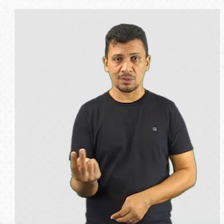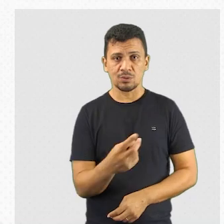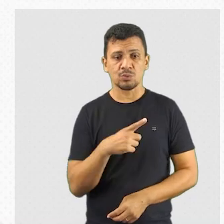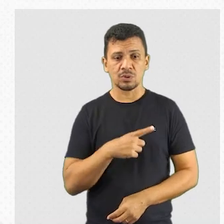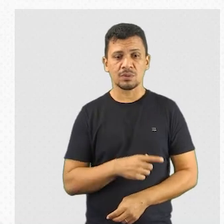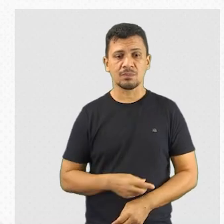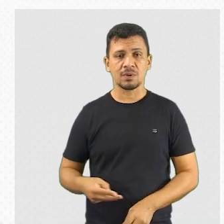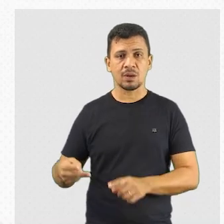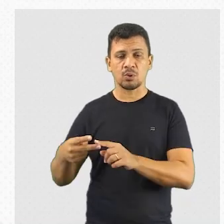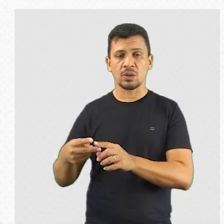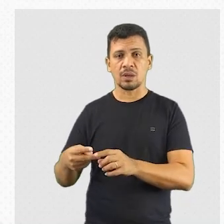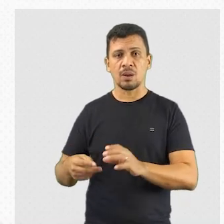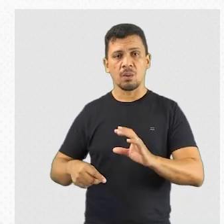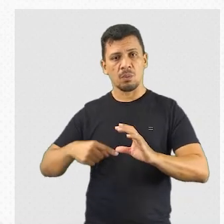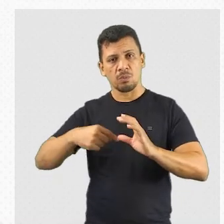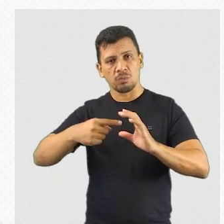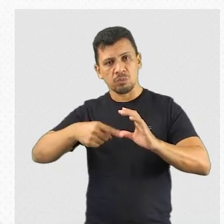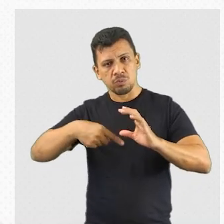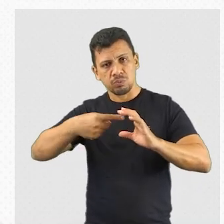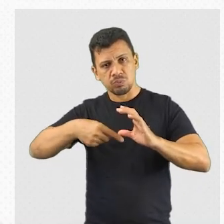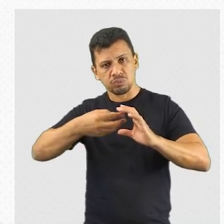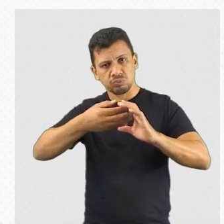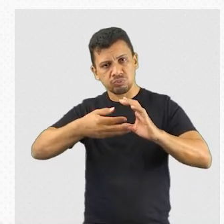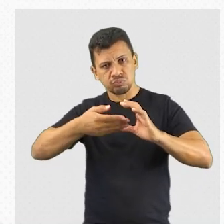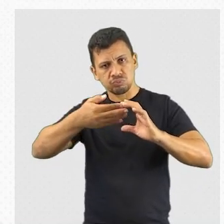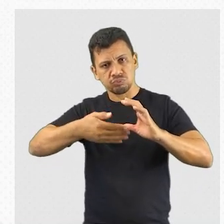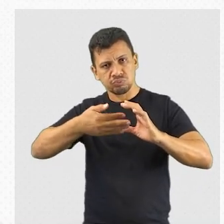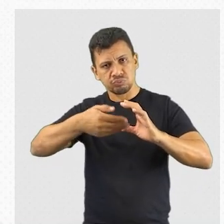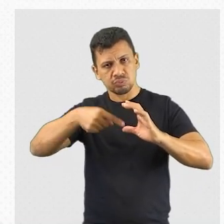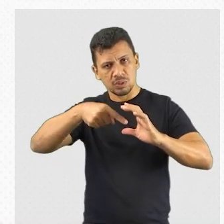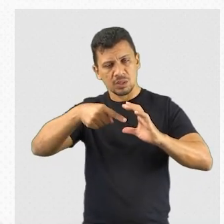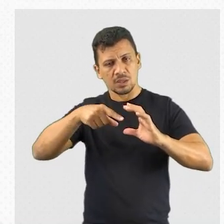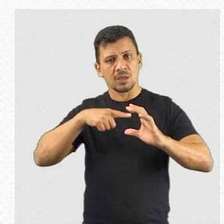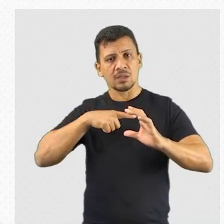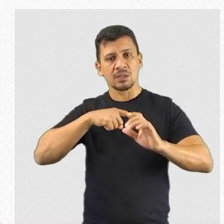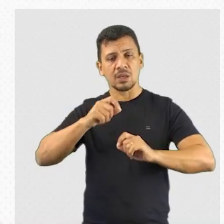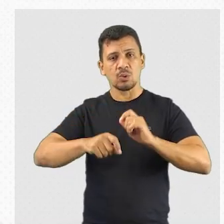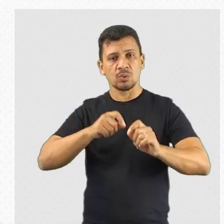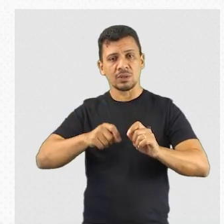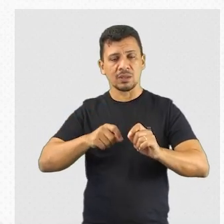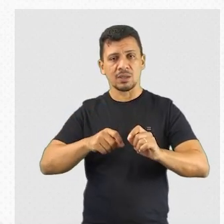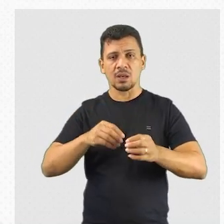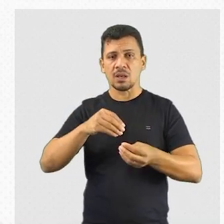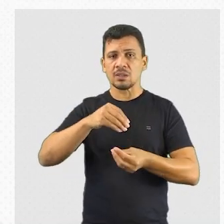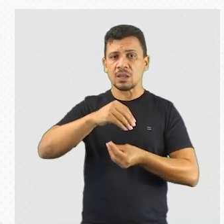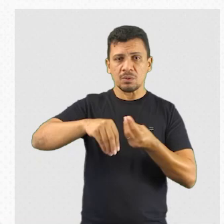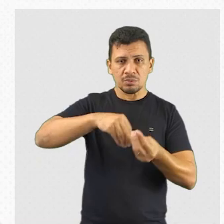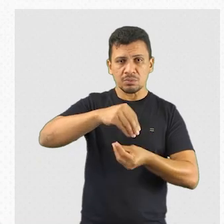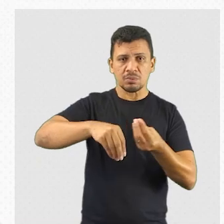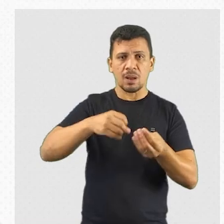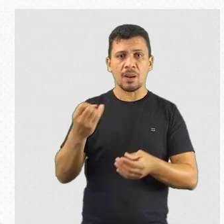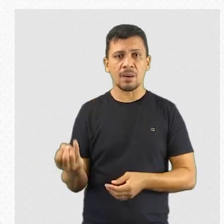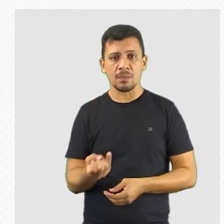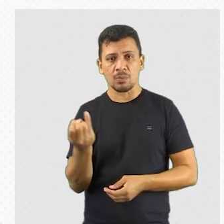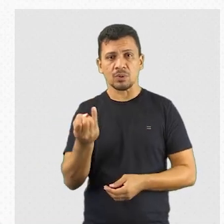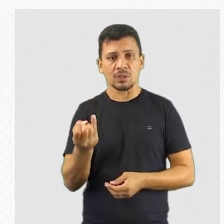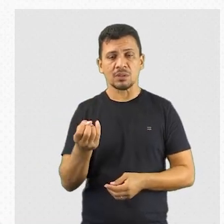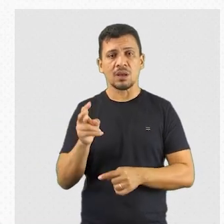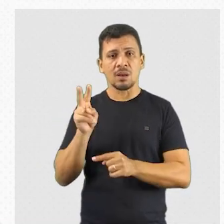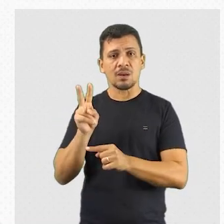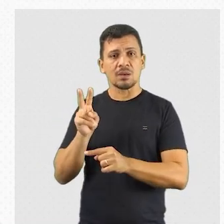é o citoplasma, né? Que é aquele gel, aquele líquido que possui substâncias importantes para a manutenção celular,